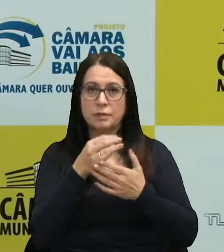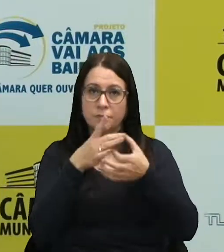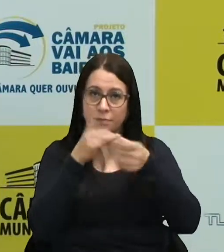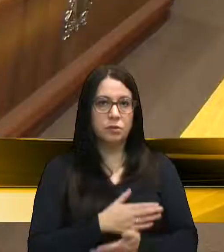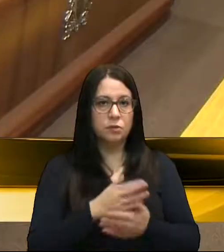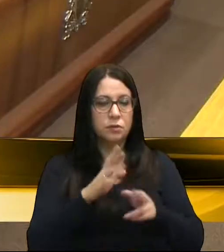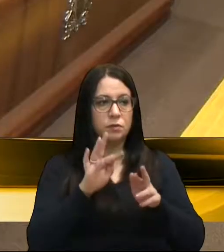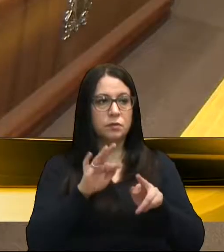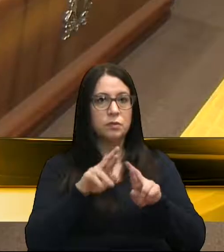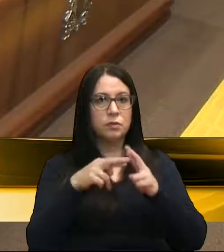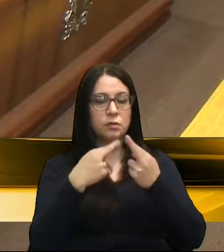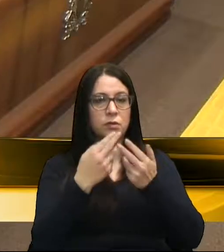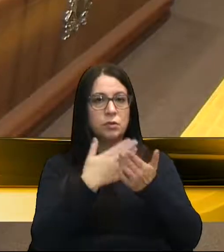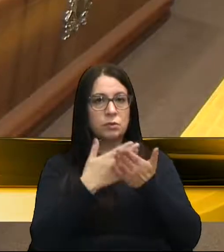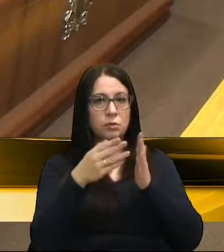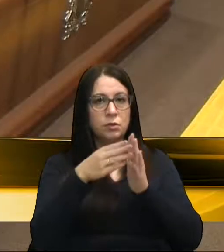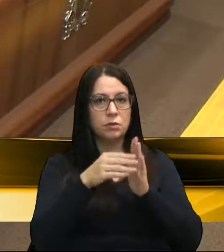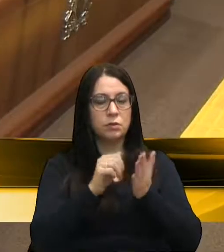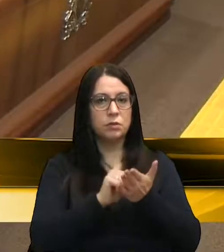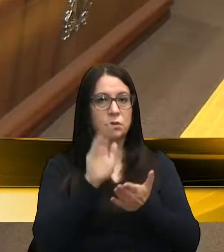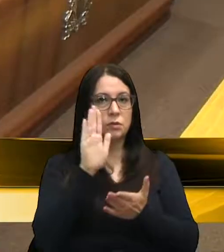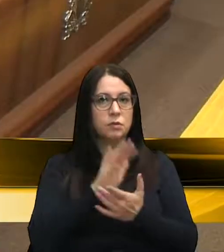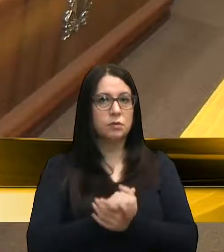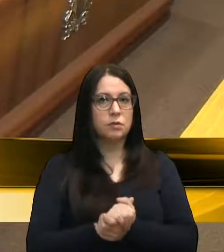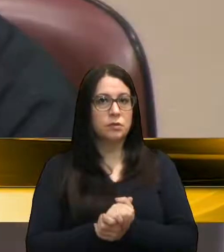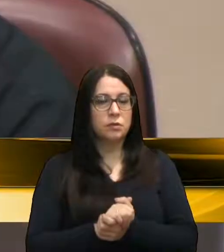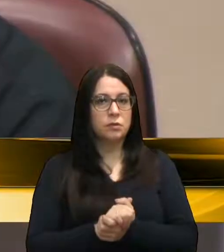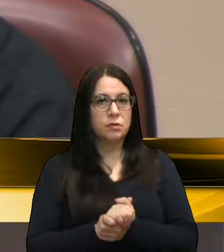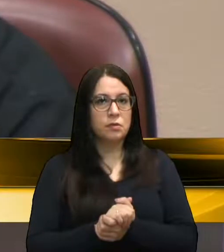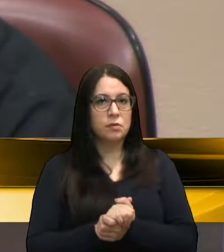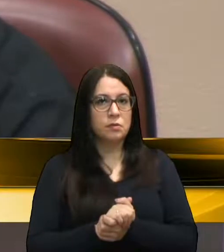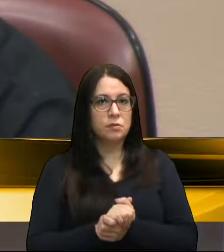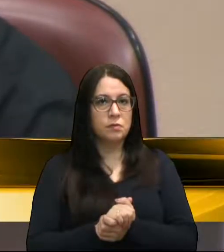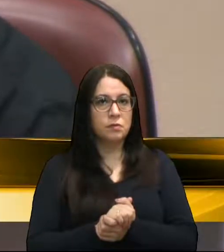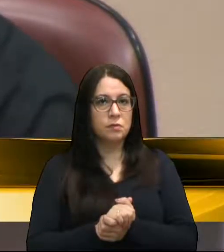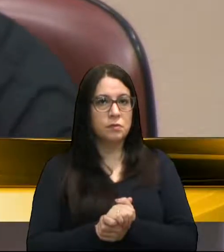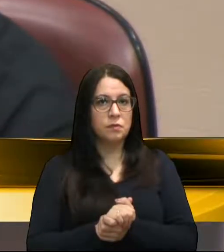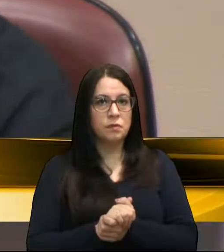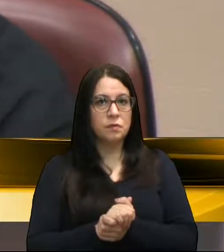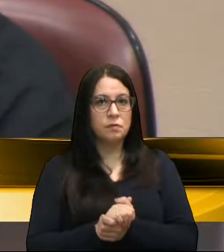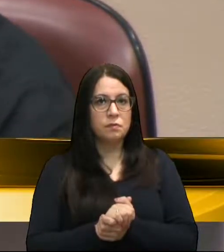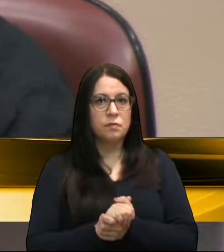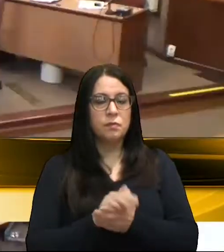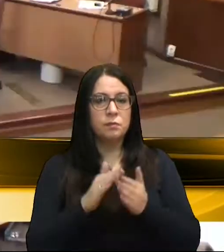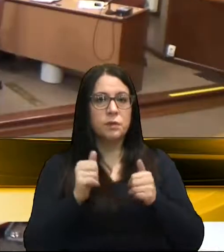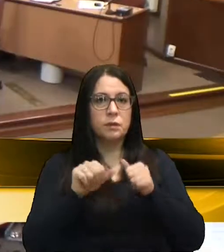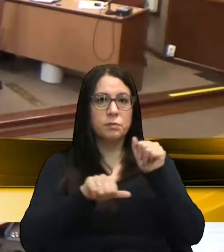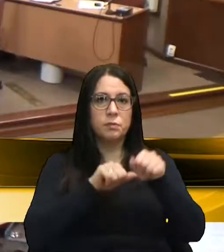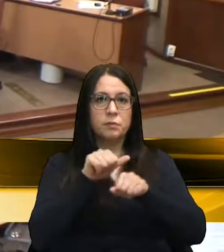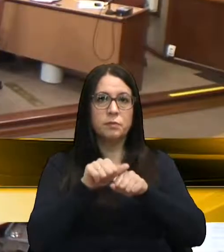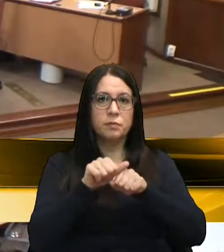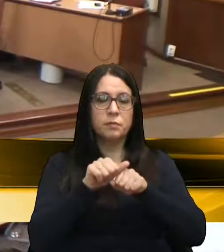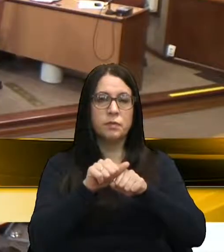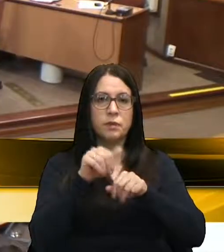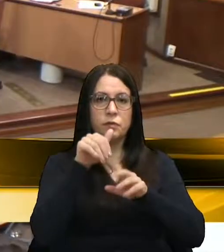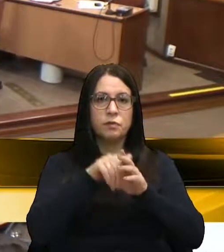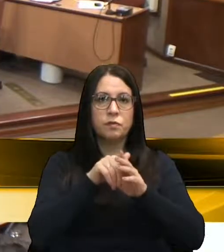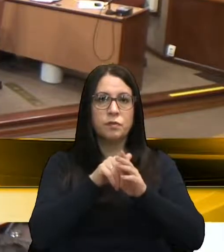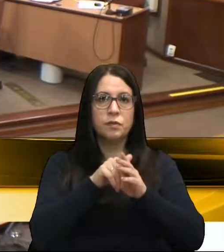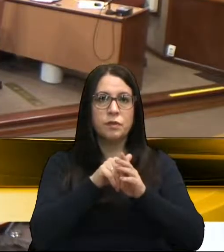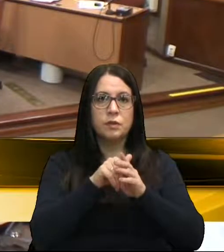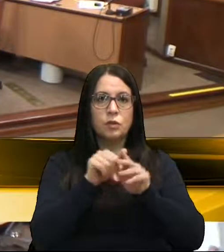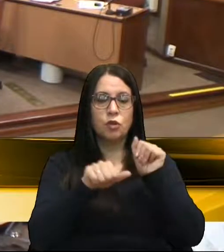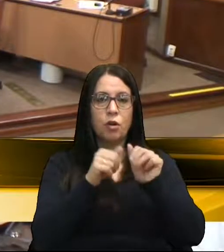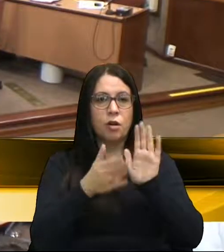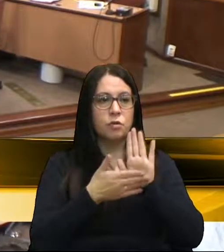vê. Questão de ordem, presidente. Questão de ordem, vereador. Solicito a Vossa Excelência a apreciação do plenário a inversão